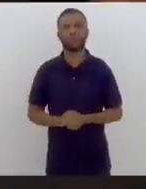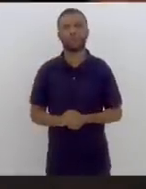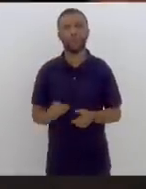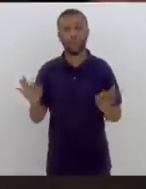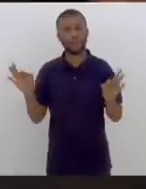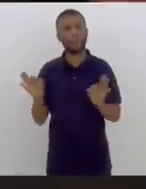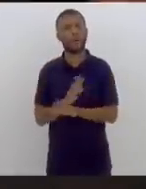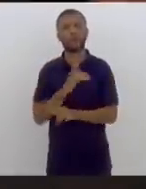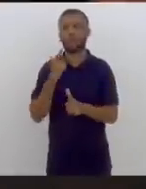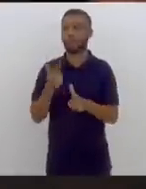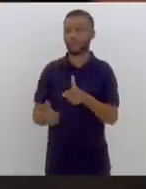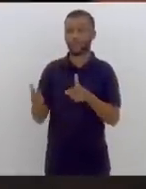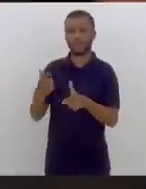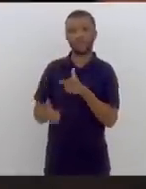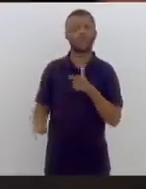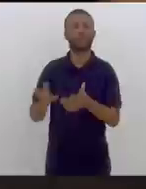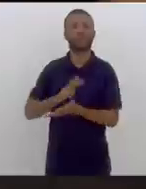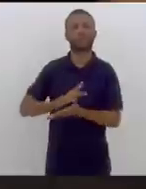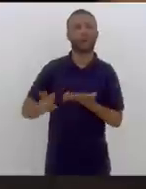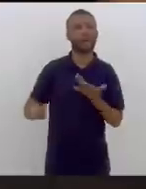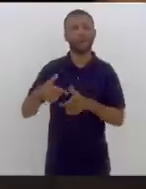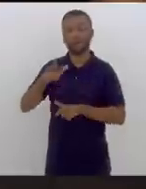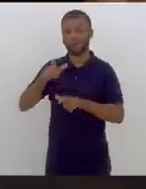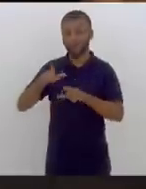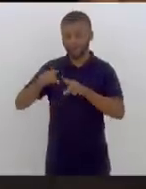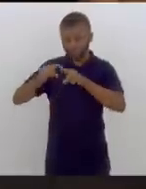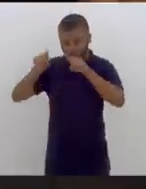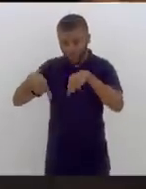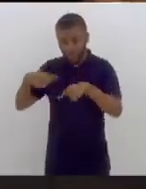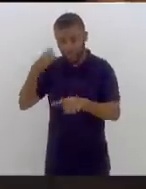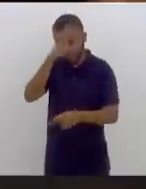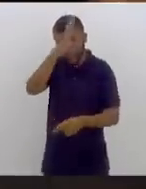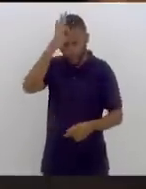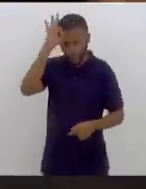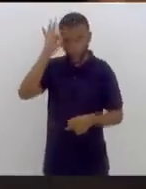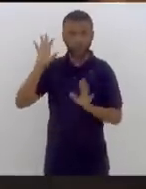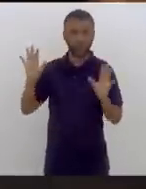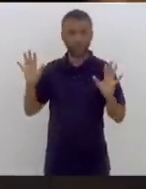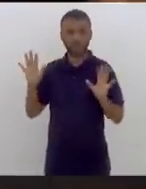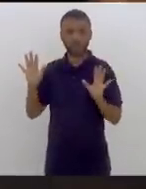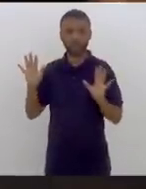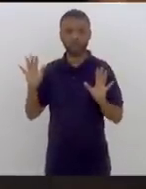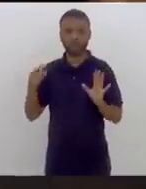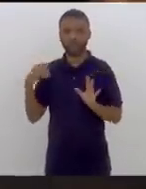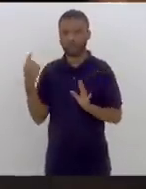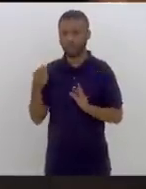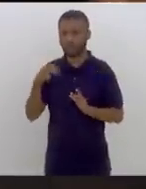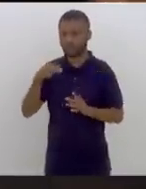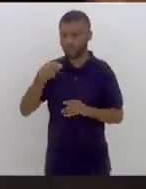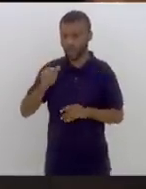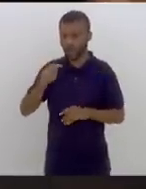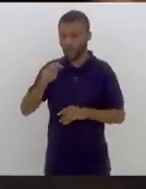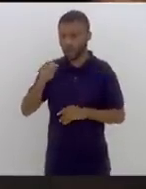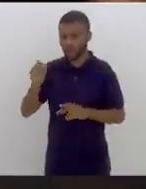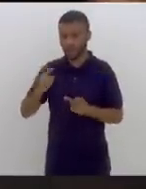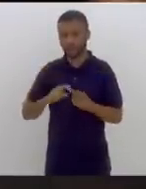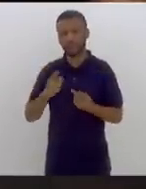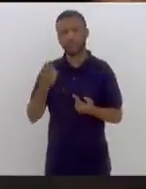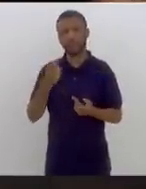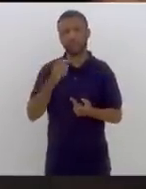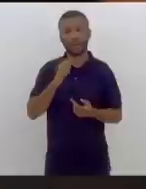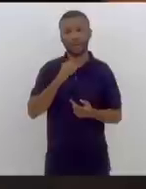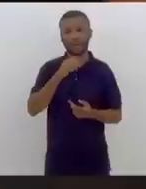problema de milhares de absolvidos nós nós do natas nós da fazer pão nós